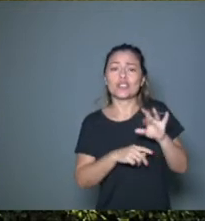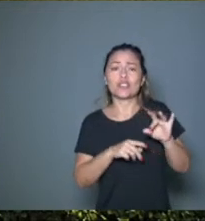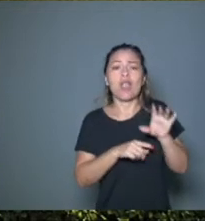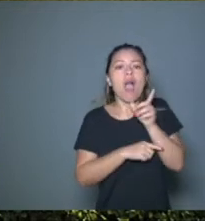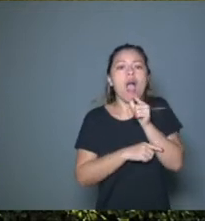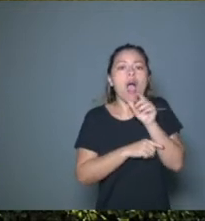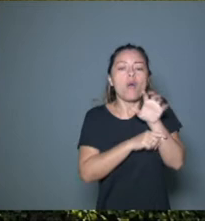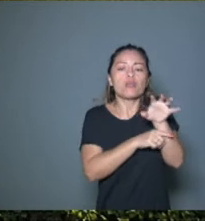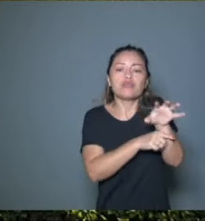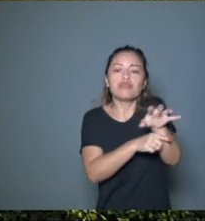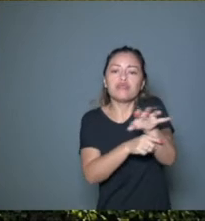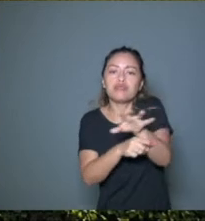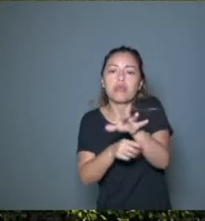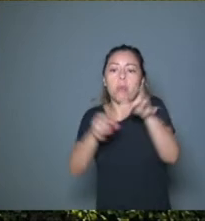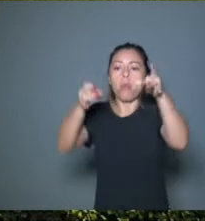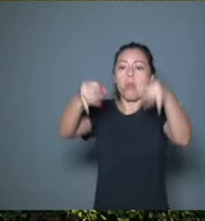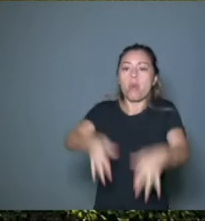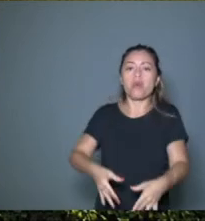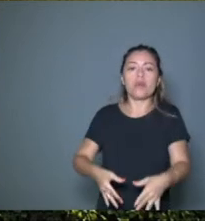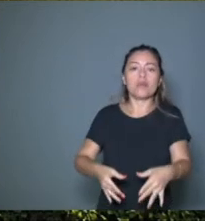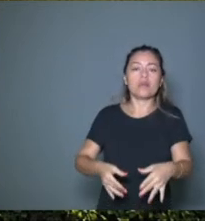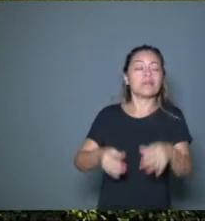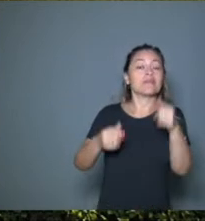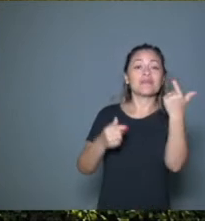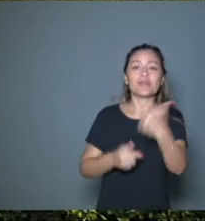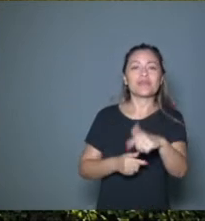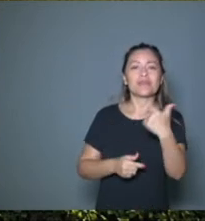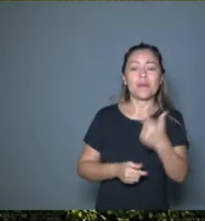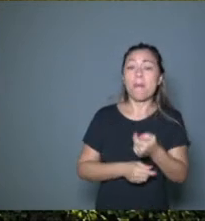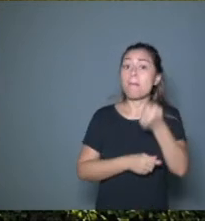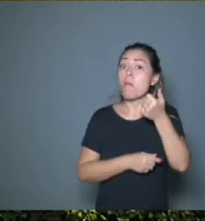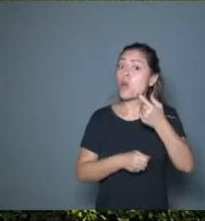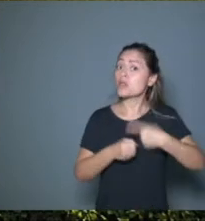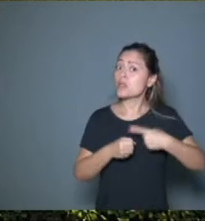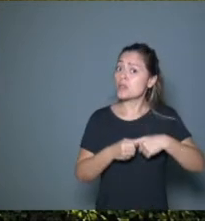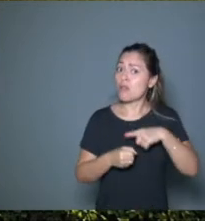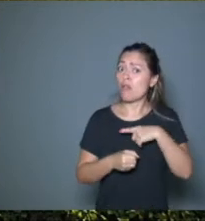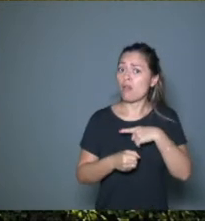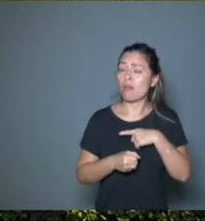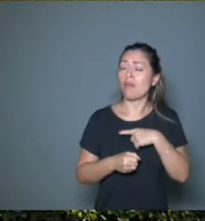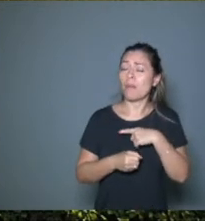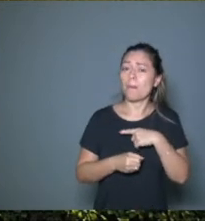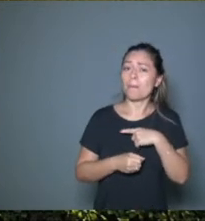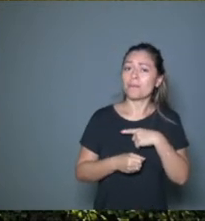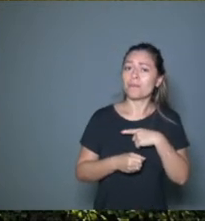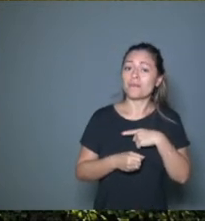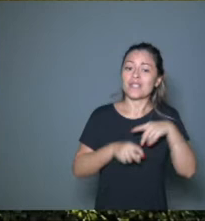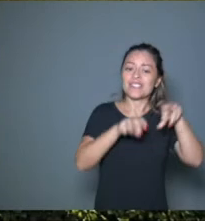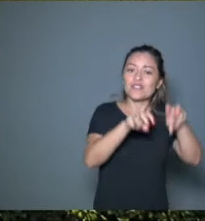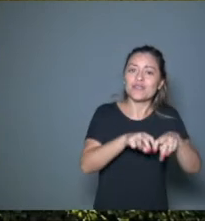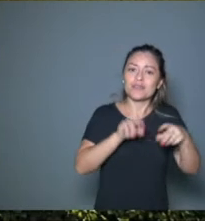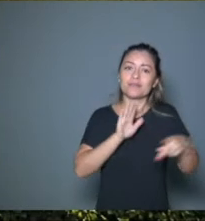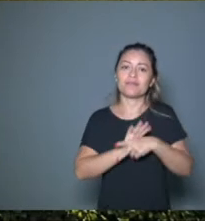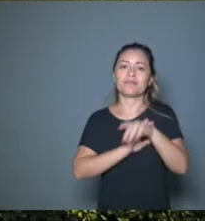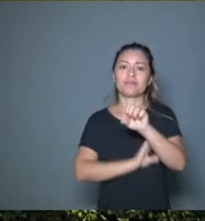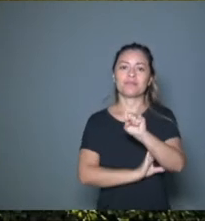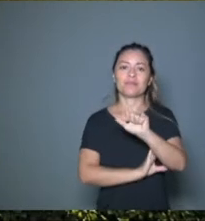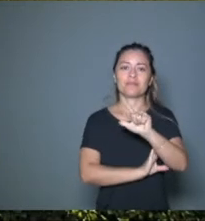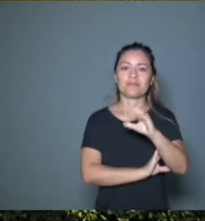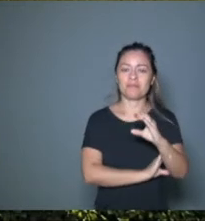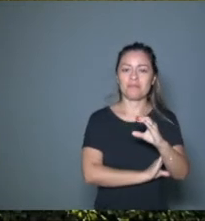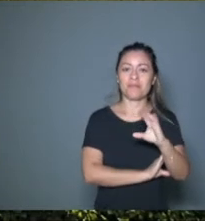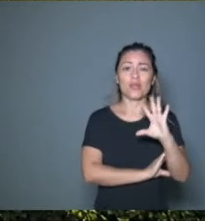dos nossos efluentes líquidos, que pouquíssimas cidades no Brasil têm, nas fazendas da SLC Agrícola,